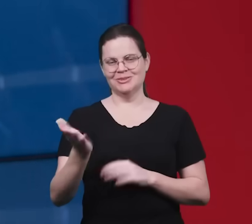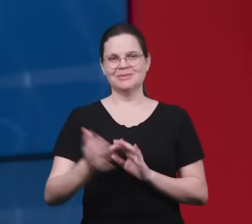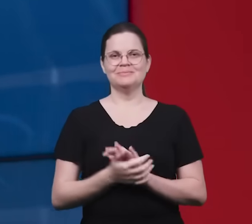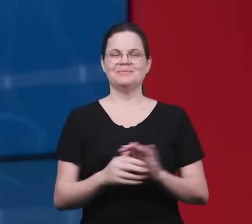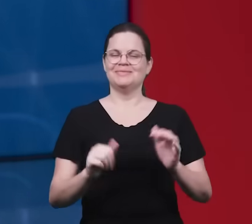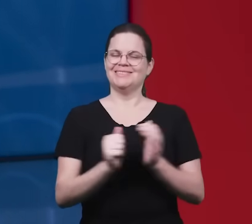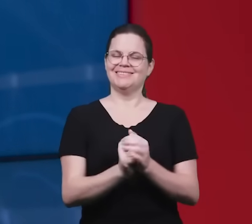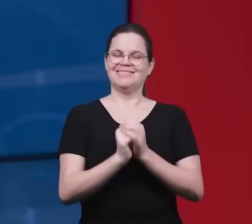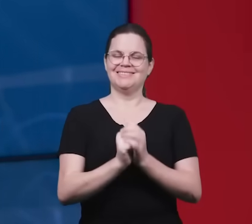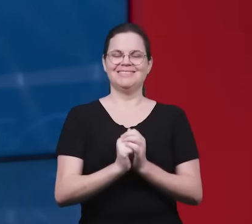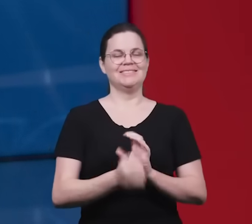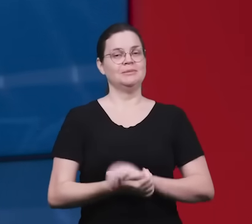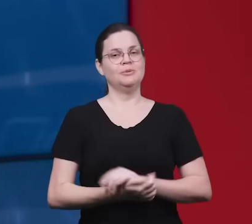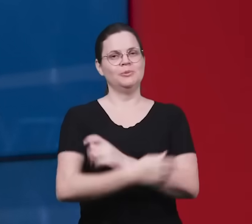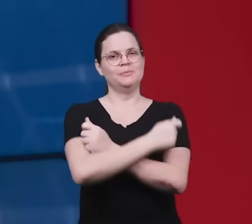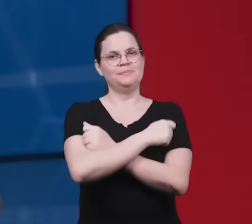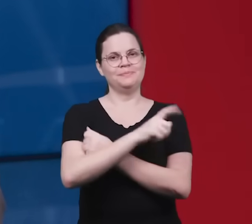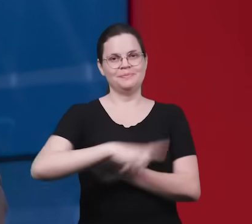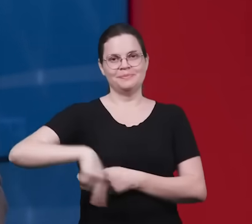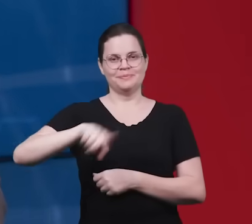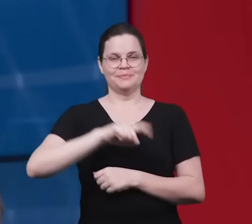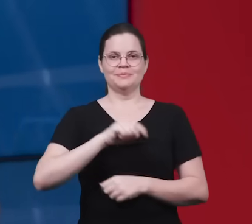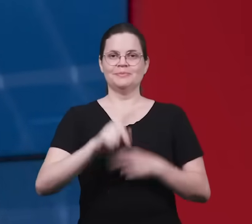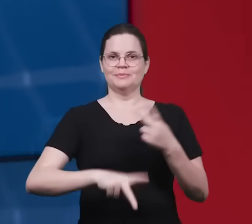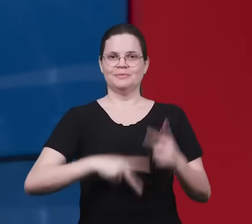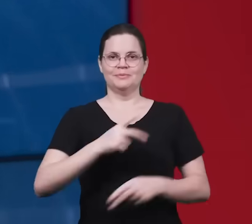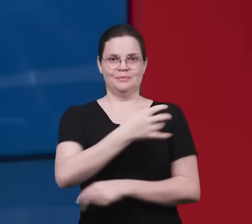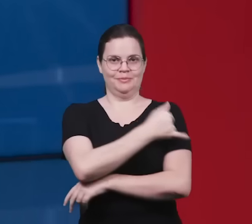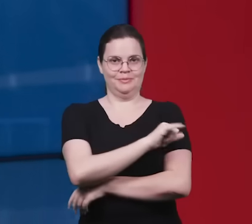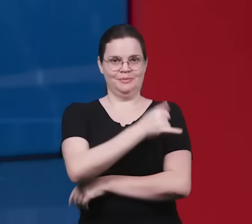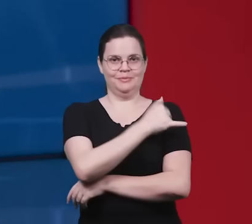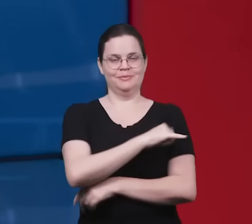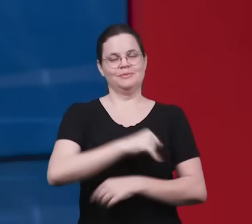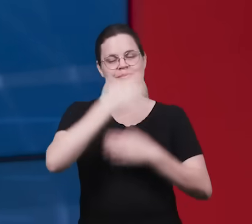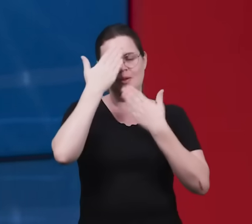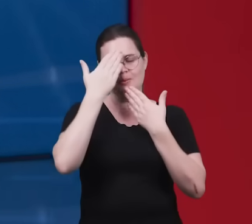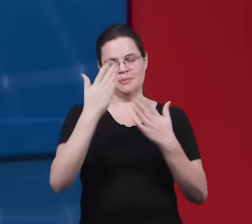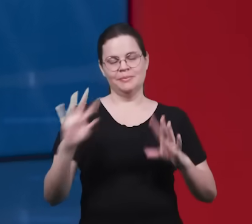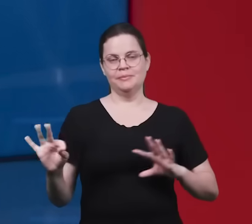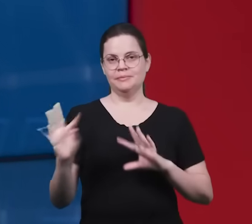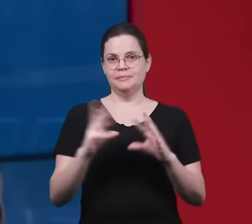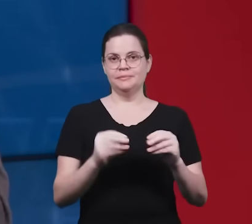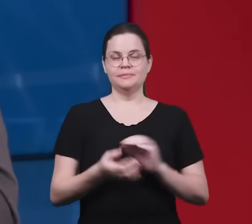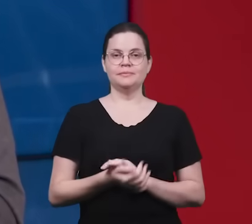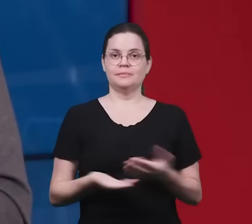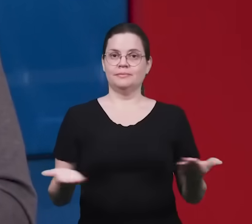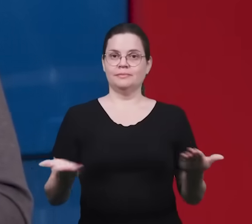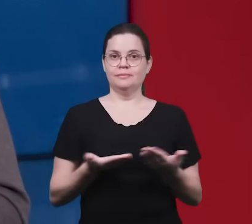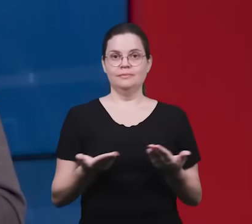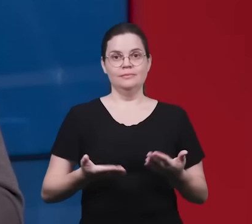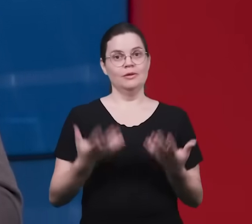Pessoa. Amém! Um abraço ao nosso povo aí do Rio de Janeiro, obrigado a todos os nossos queridos irmãos. E agora